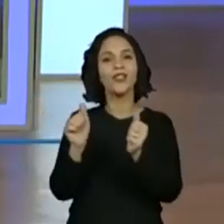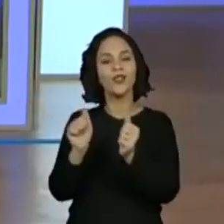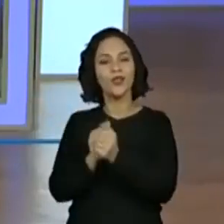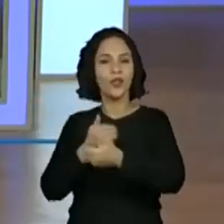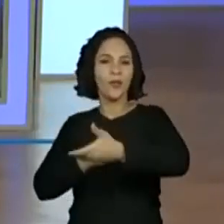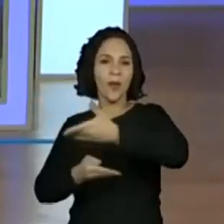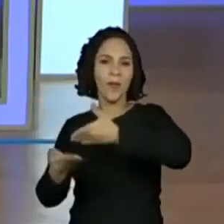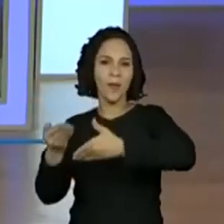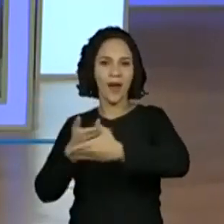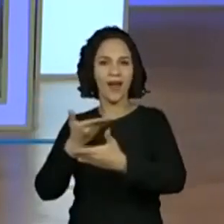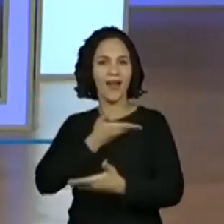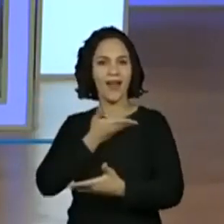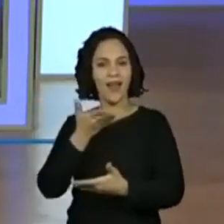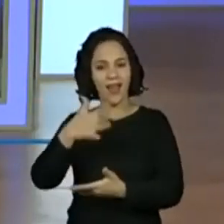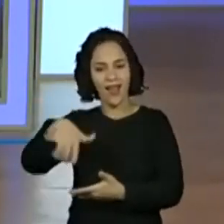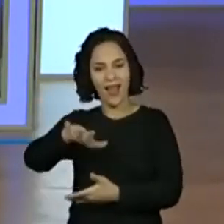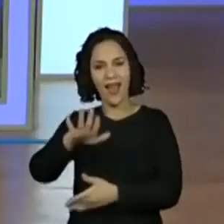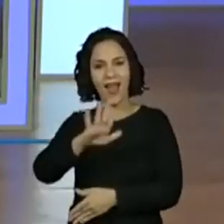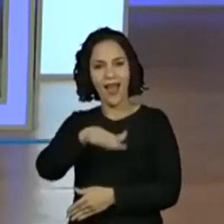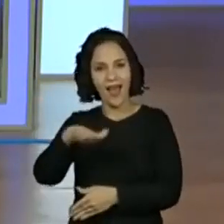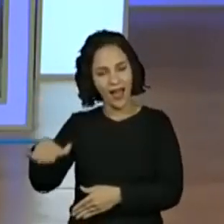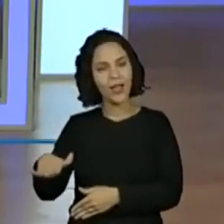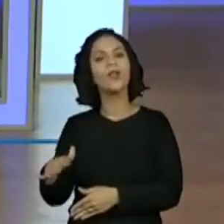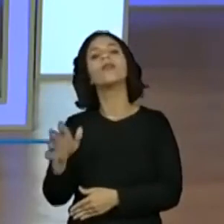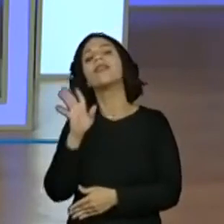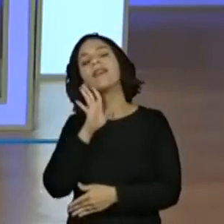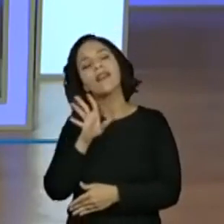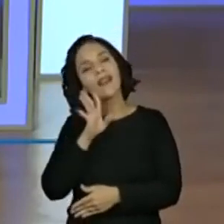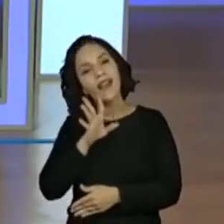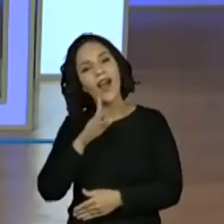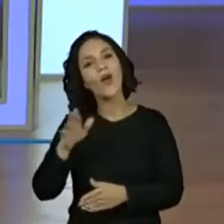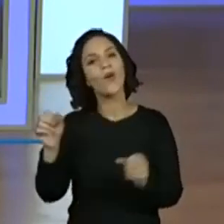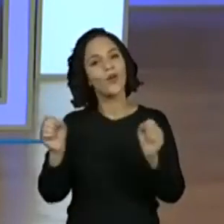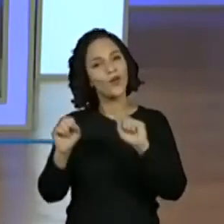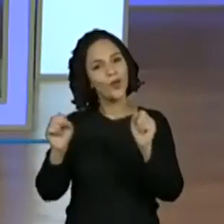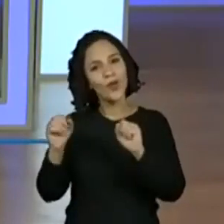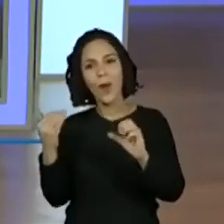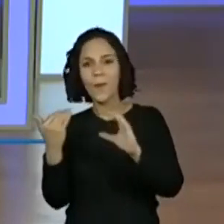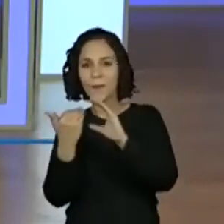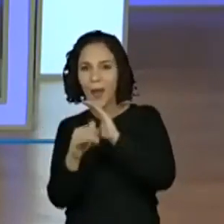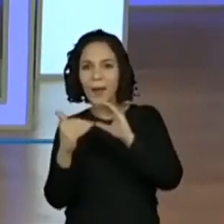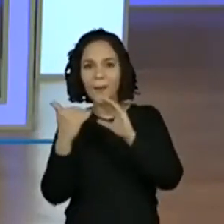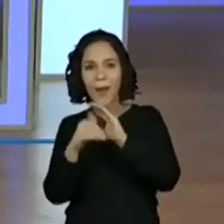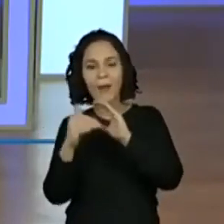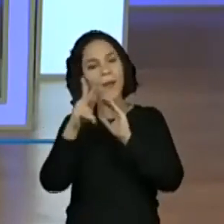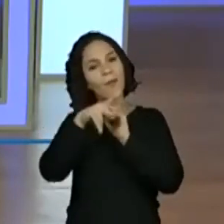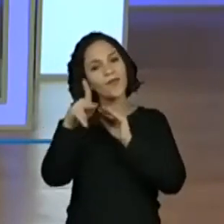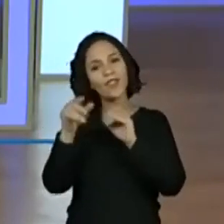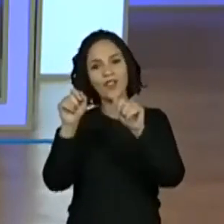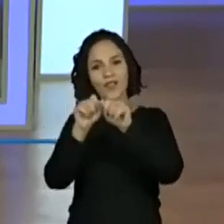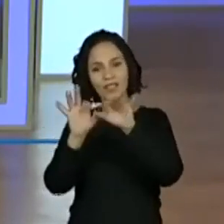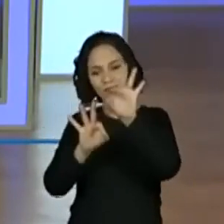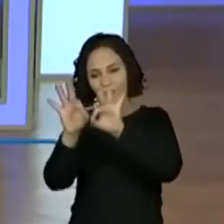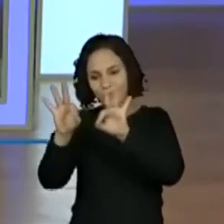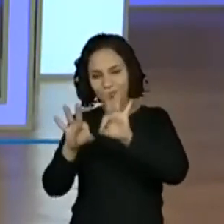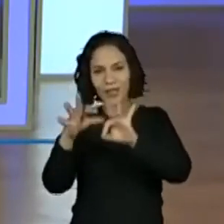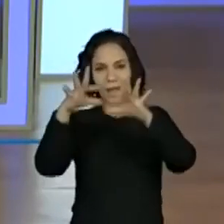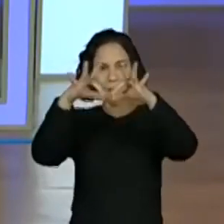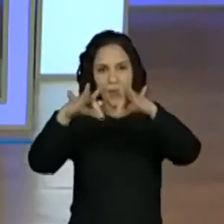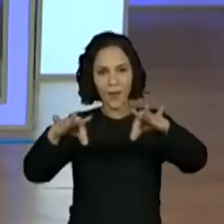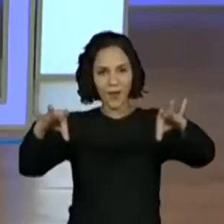olha que legal. É, eles adoraram, participaram, mandaram as notícias para ela. Que legal, parabéns,